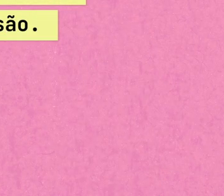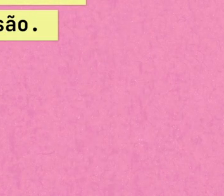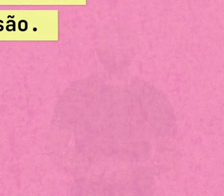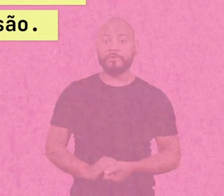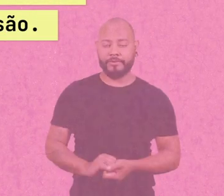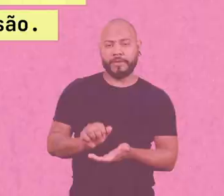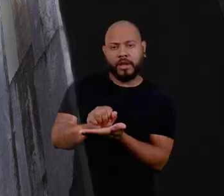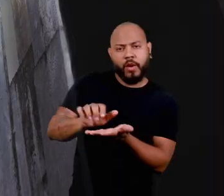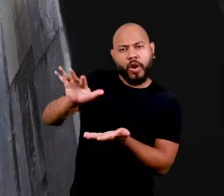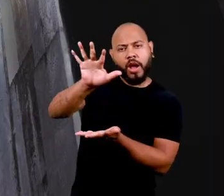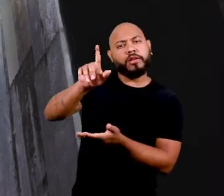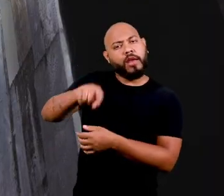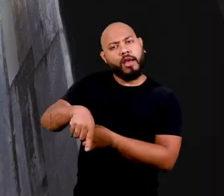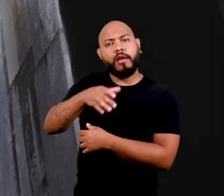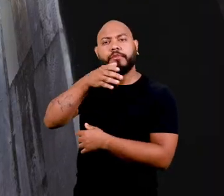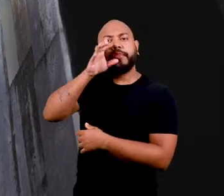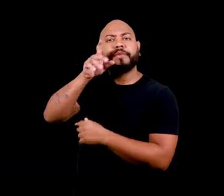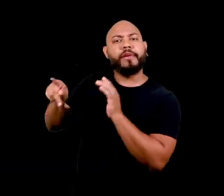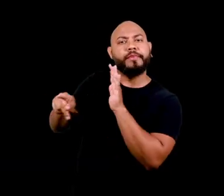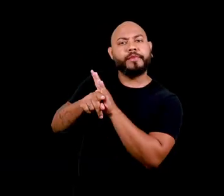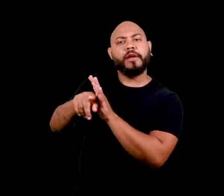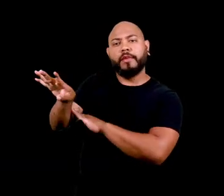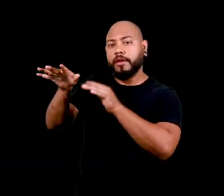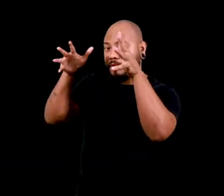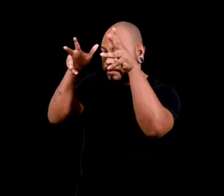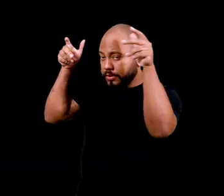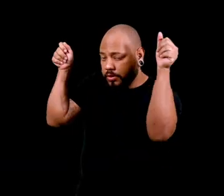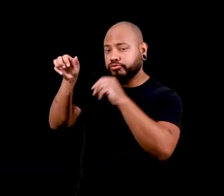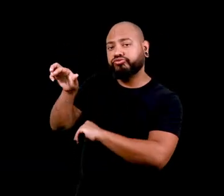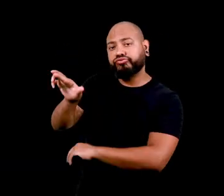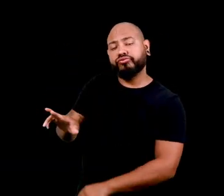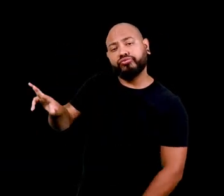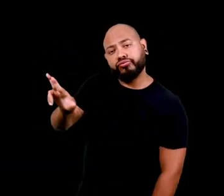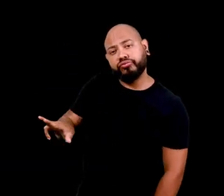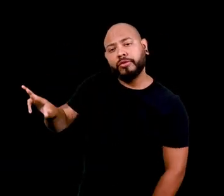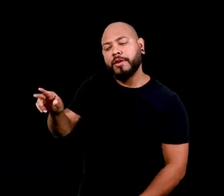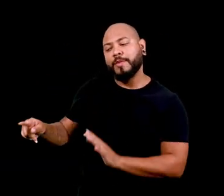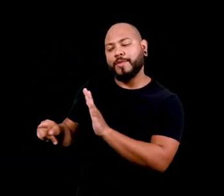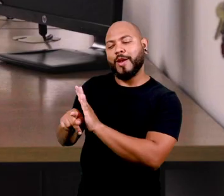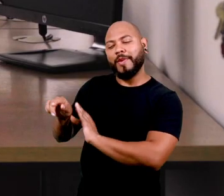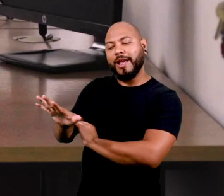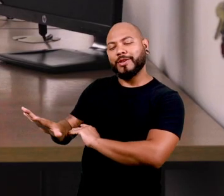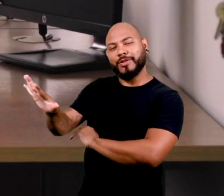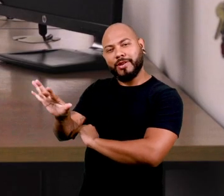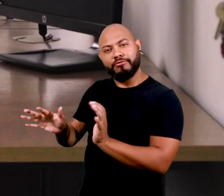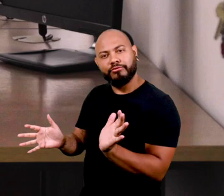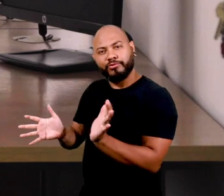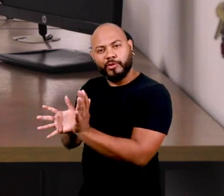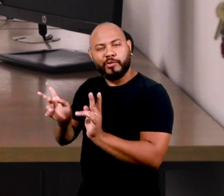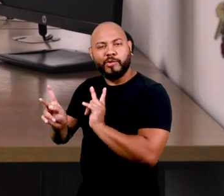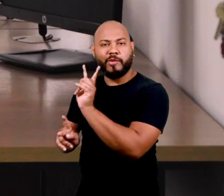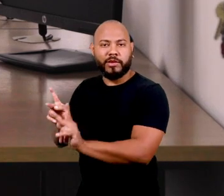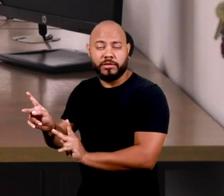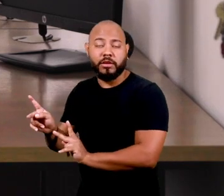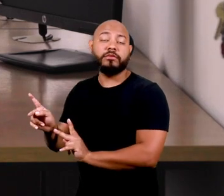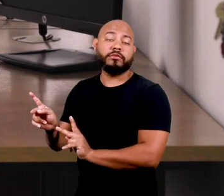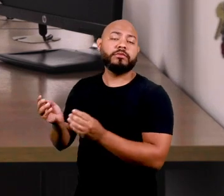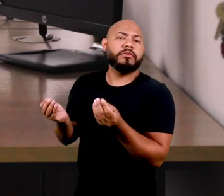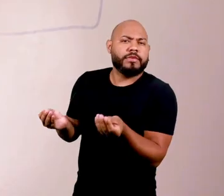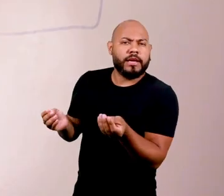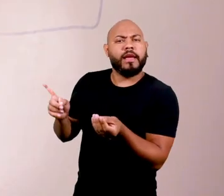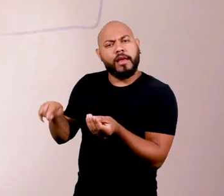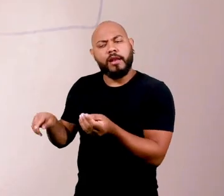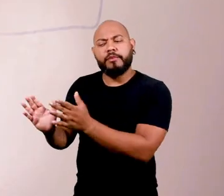A ayahuasca é uma bebida da Amazônia, utilizada por populações dessa região em rituais,